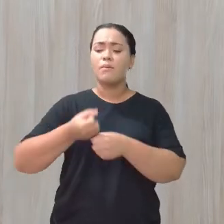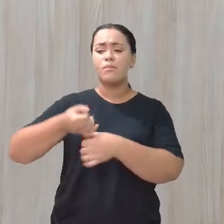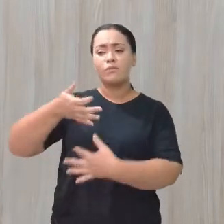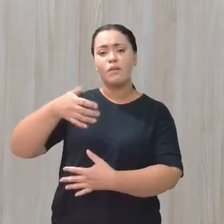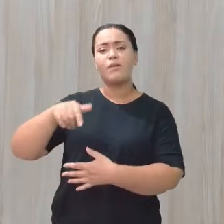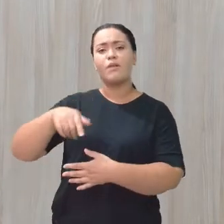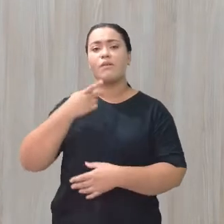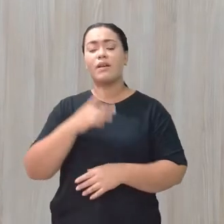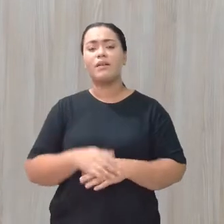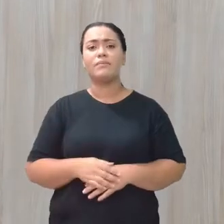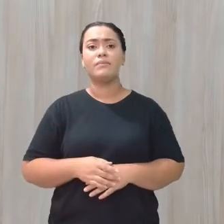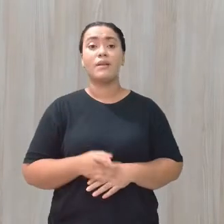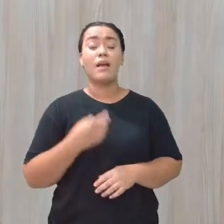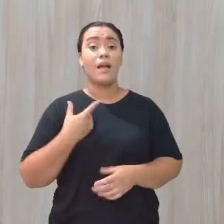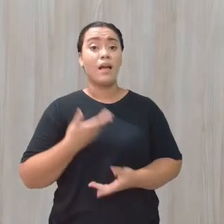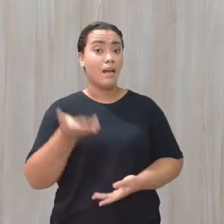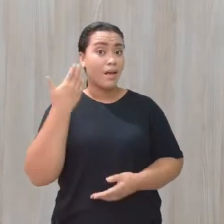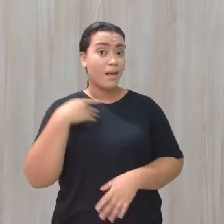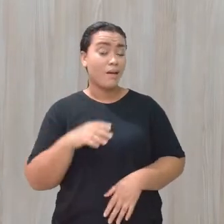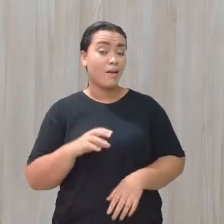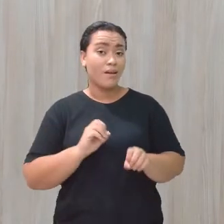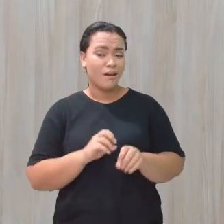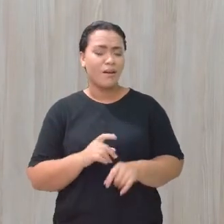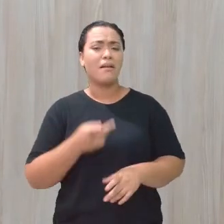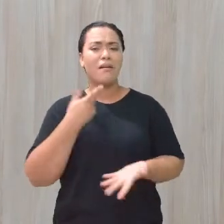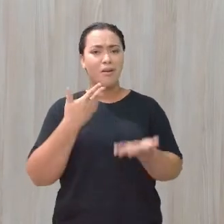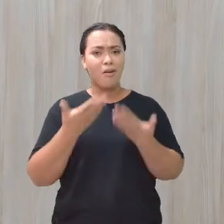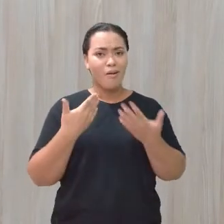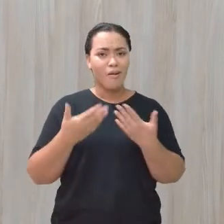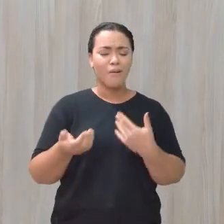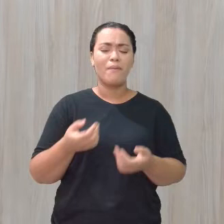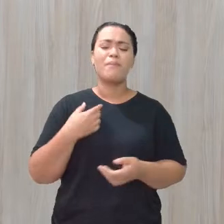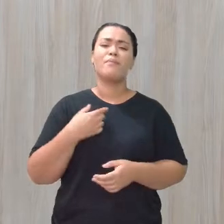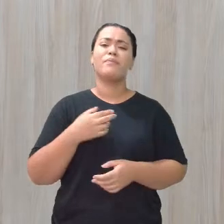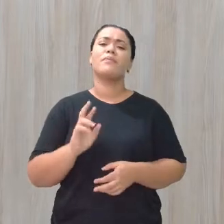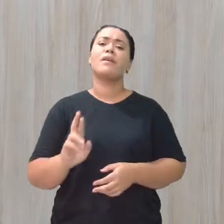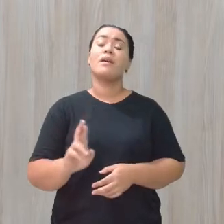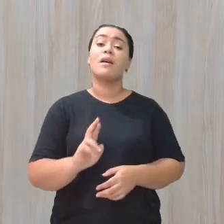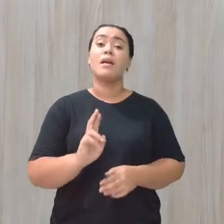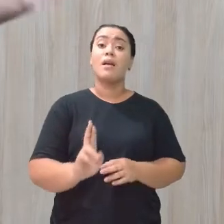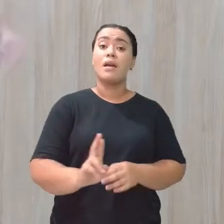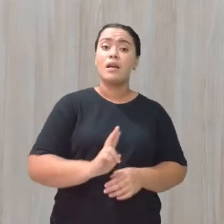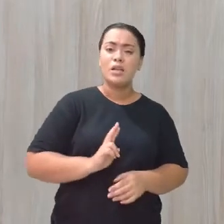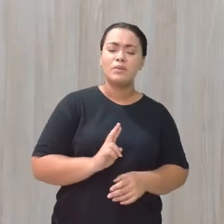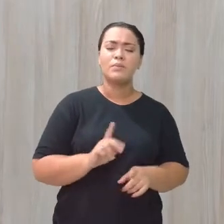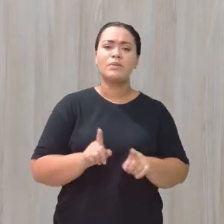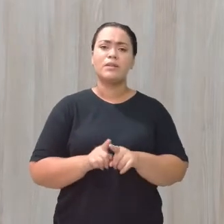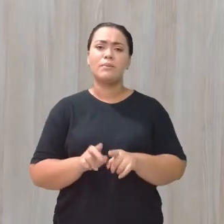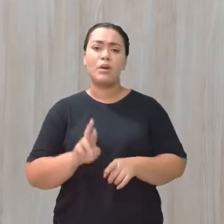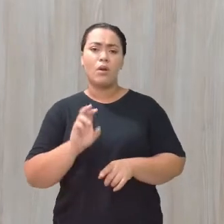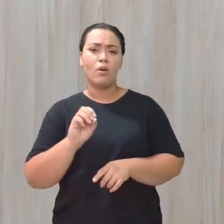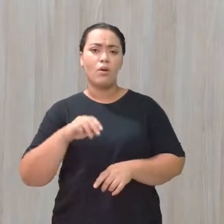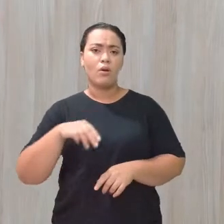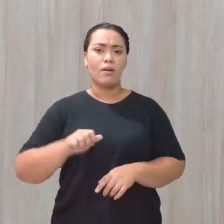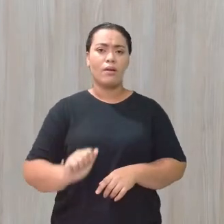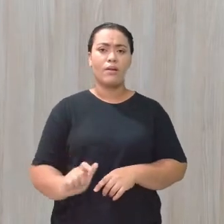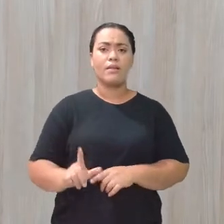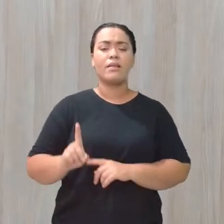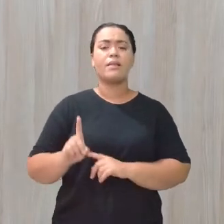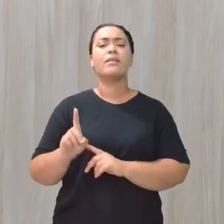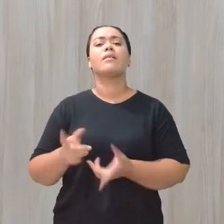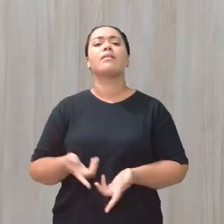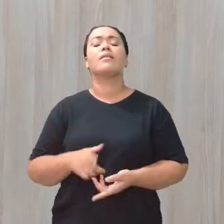aula passada, Cláudia, eles falaram, viu? E responderam, acho que Ronald, não sei se ele está aí